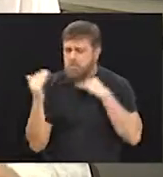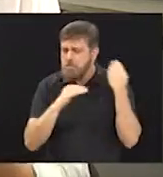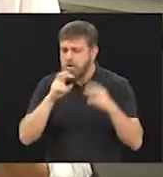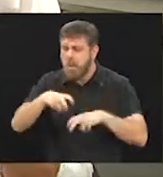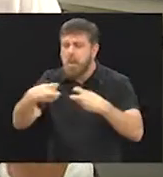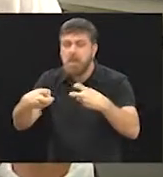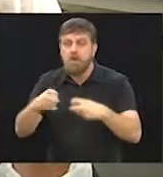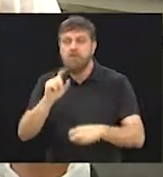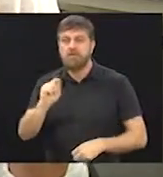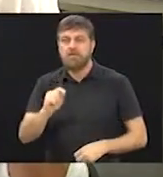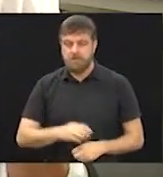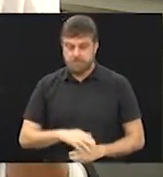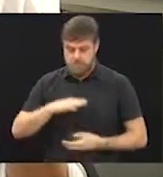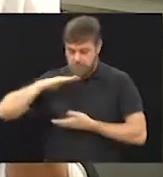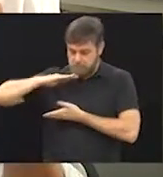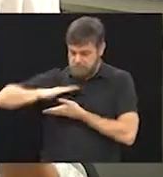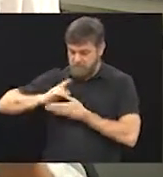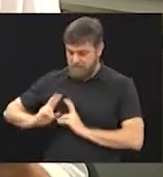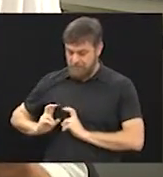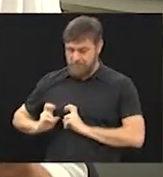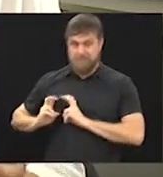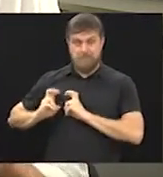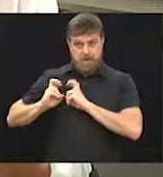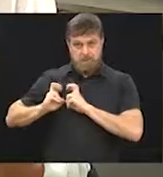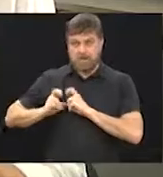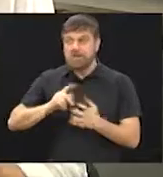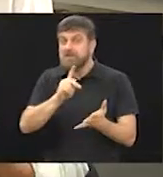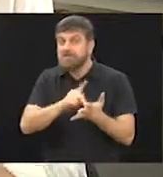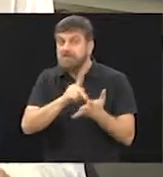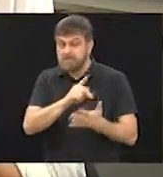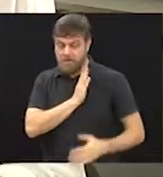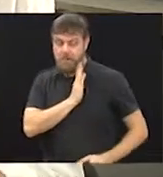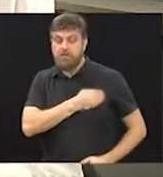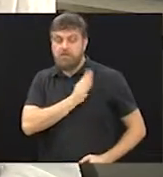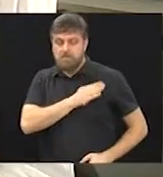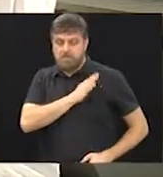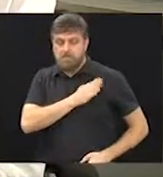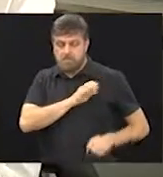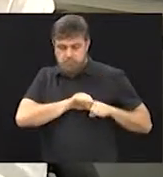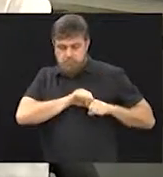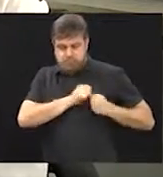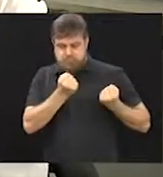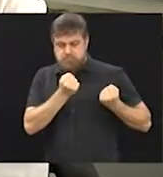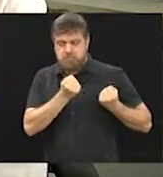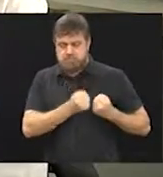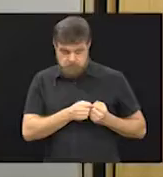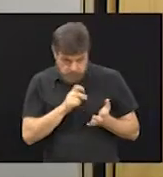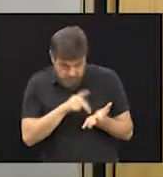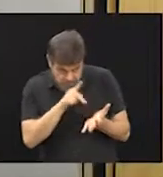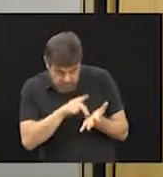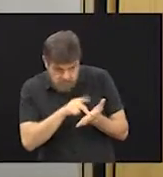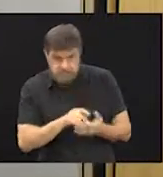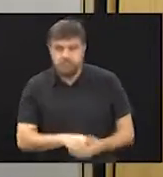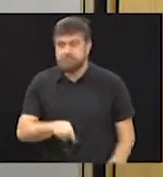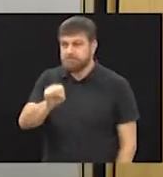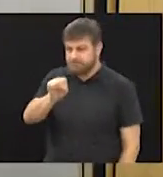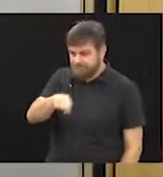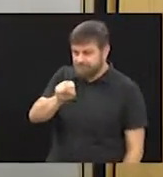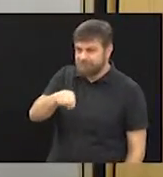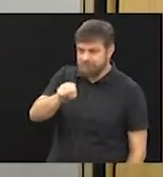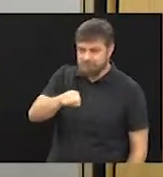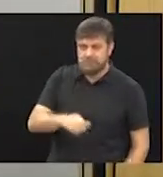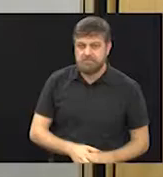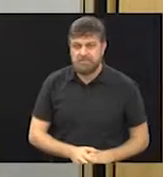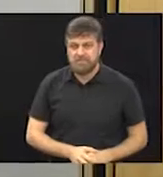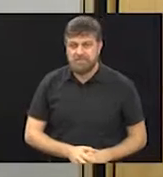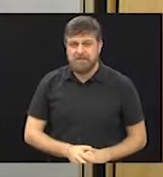mulheres seria o câncer de mama e, na verdade, são doenças cardiovasculares. É isso mesmo, doutor? Isso.